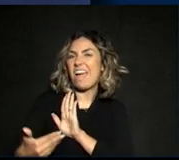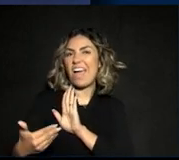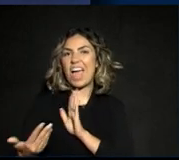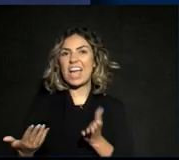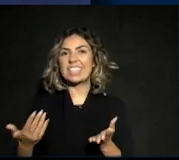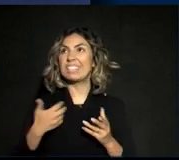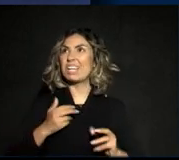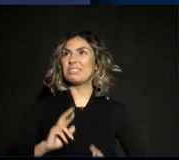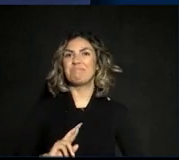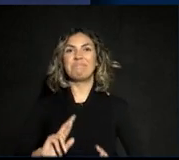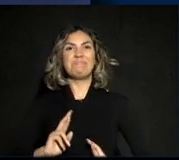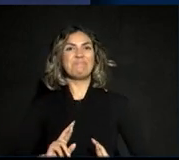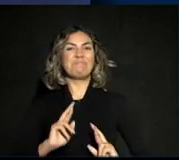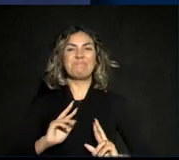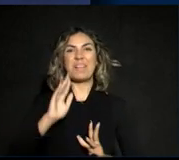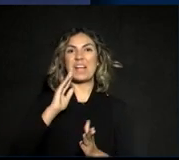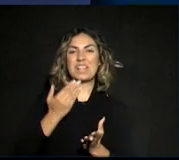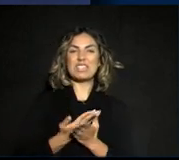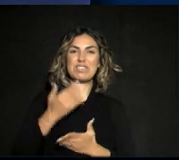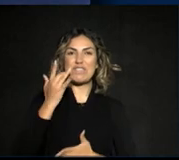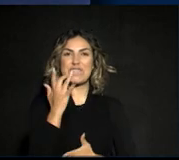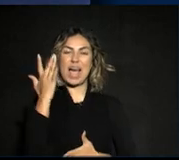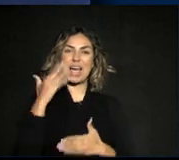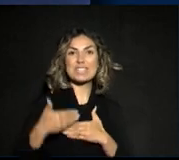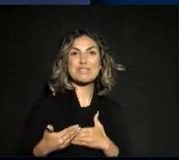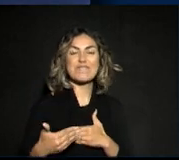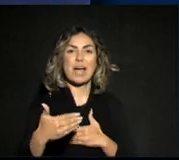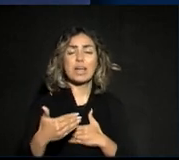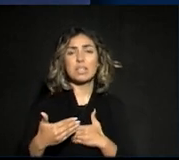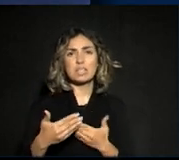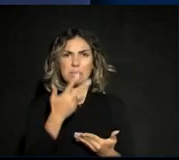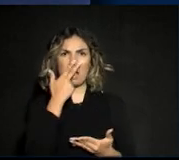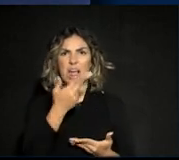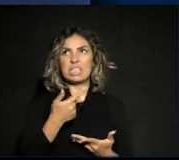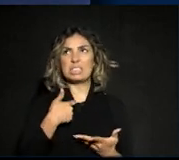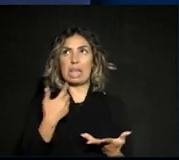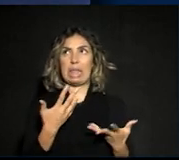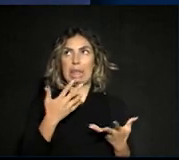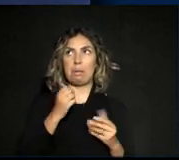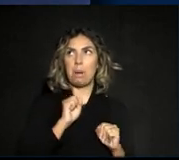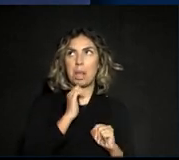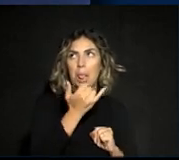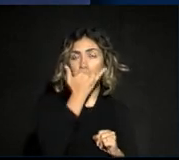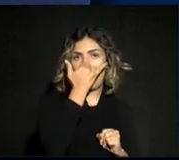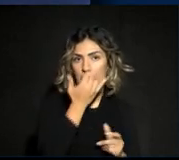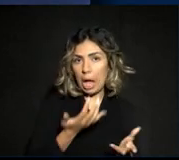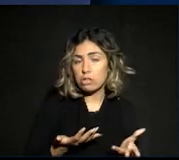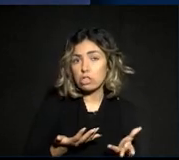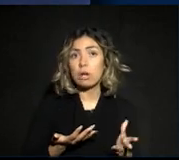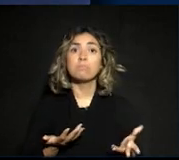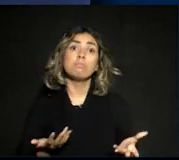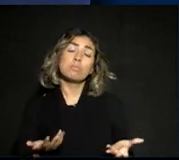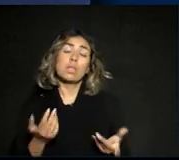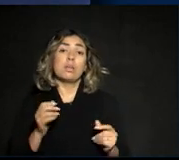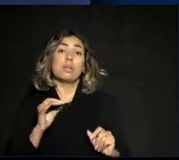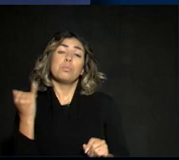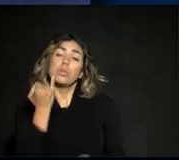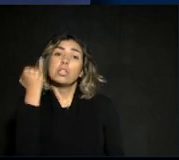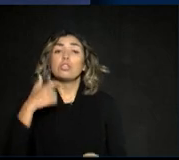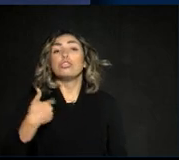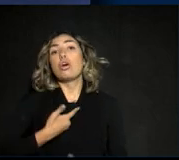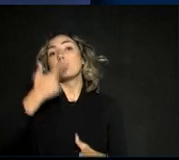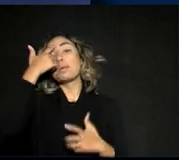resolver com alguma facilidade? Eu não acho que seja... Então, acho que aí vale a pena a gente pensar um